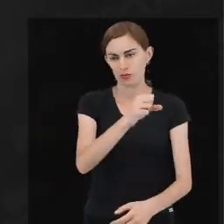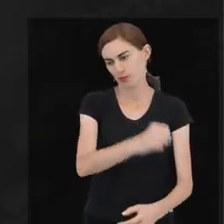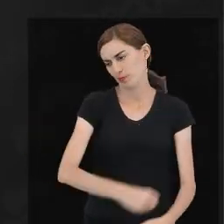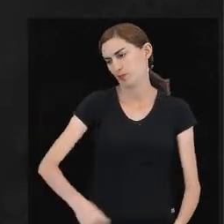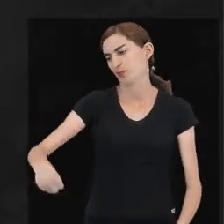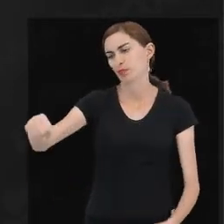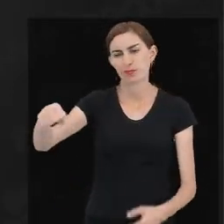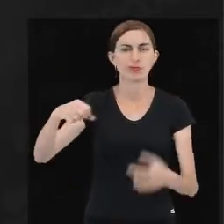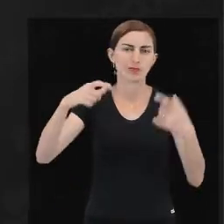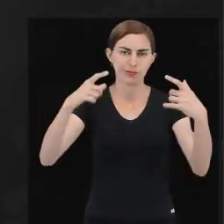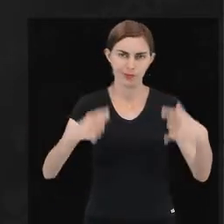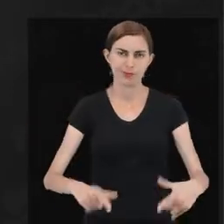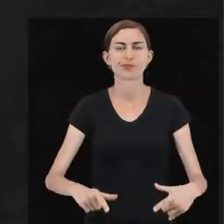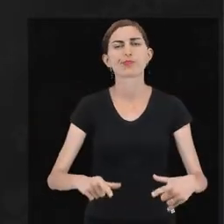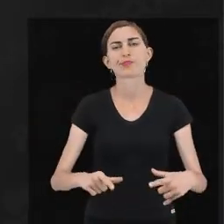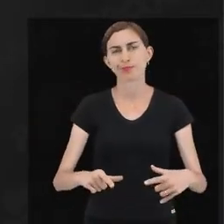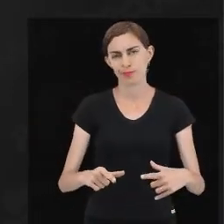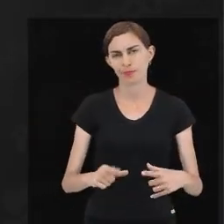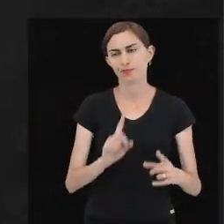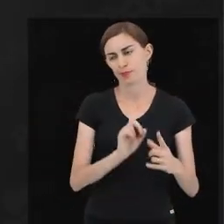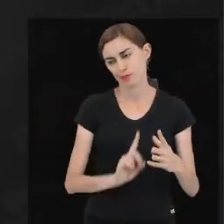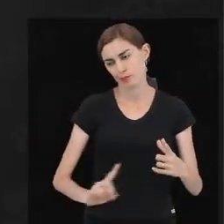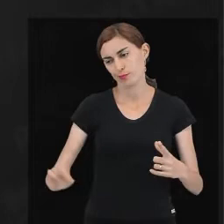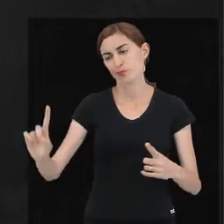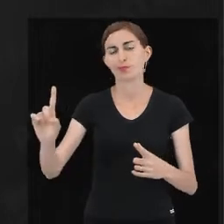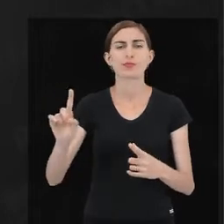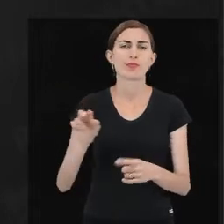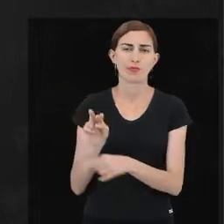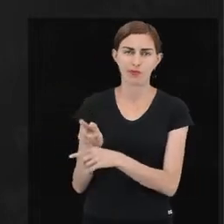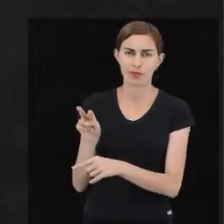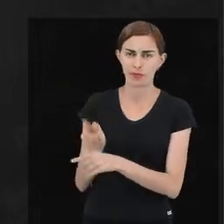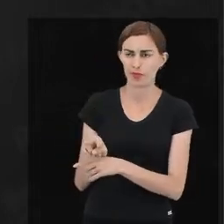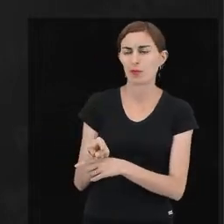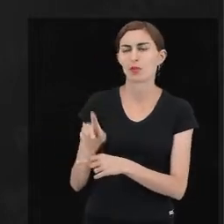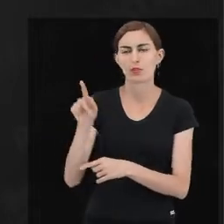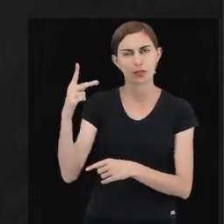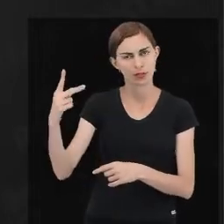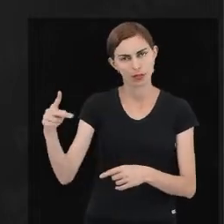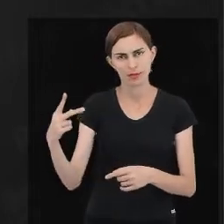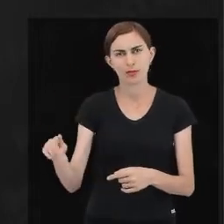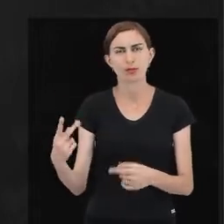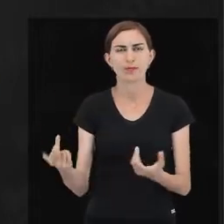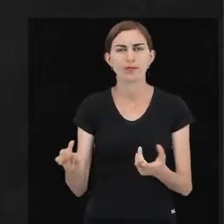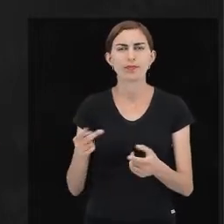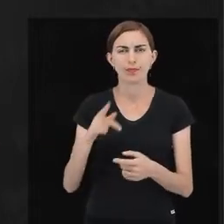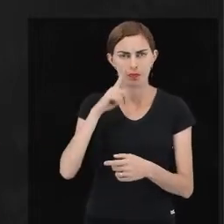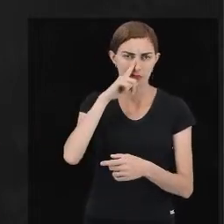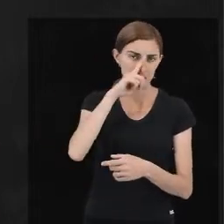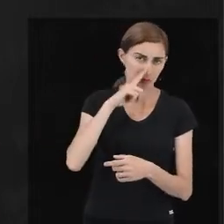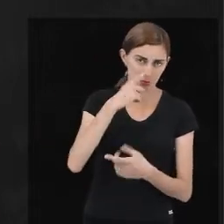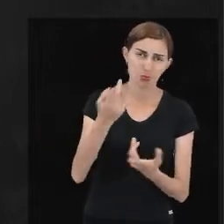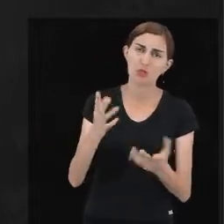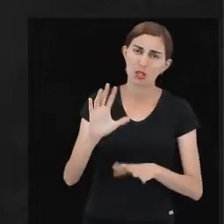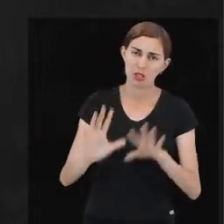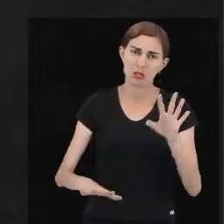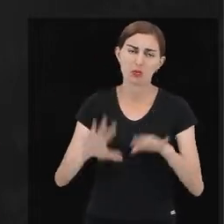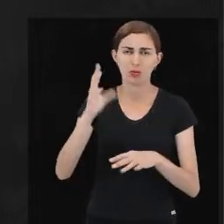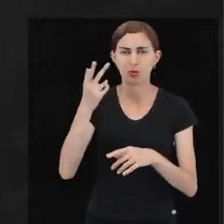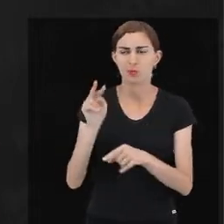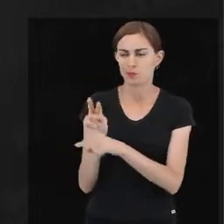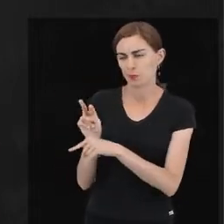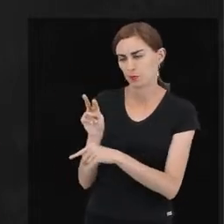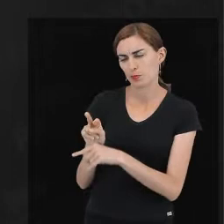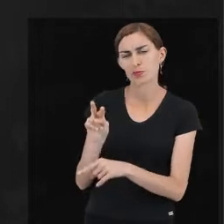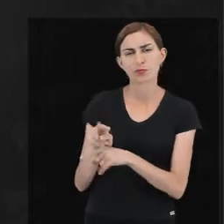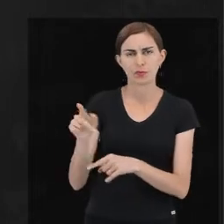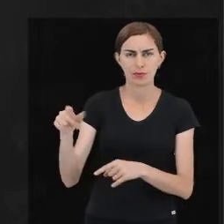estudante desse ambiente e oferecer uma proteção, considerando a gravidade, com a rede de proteção